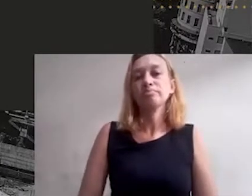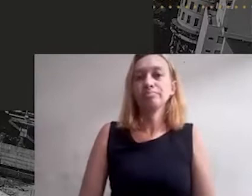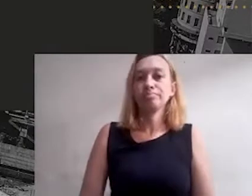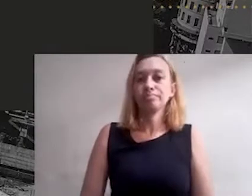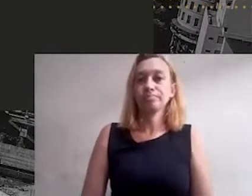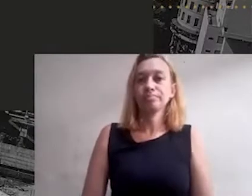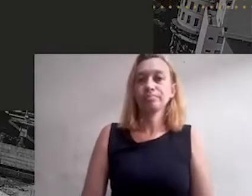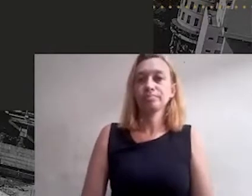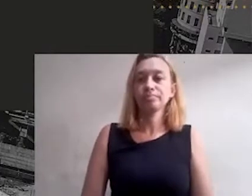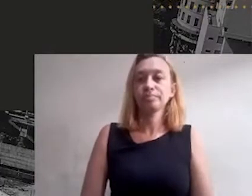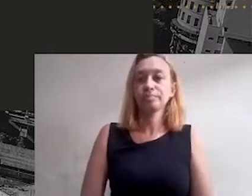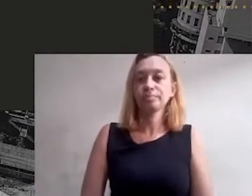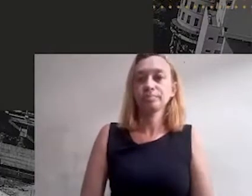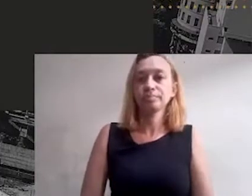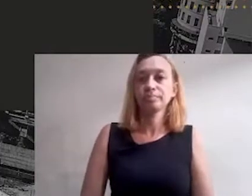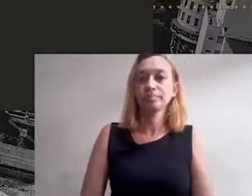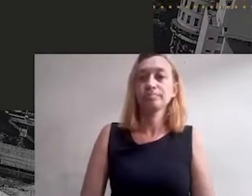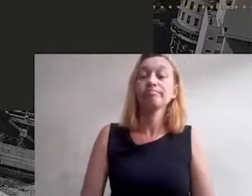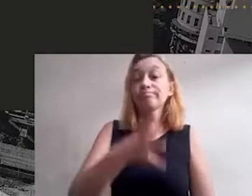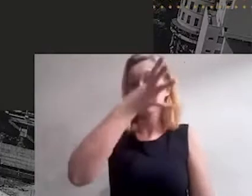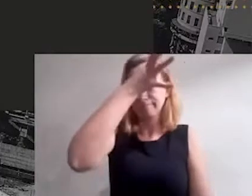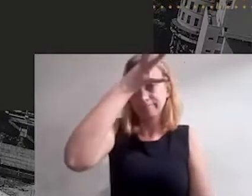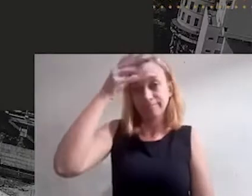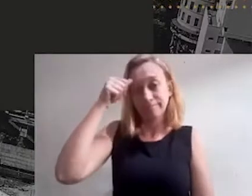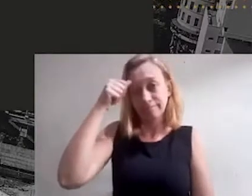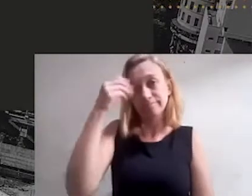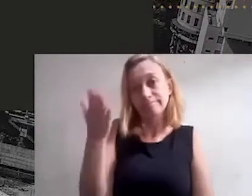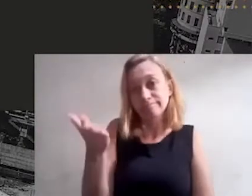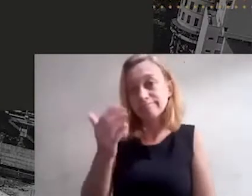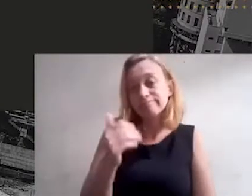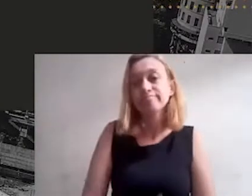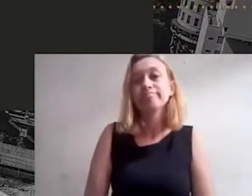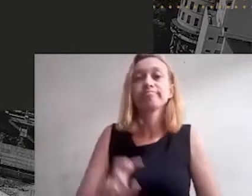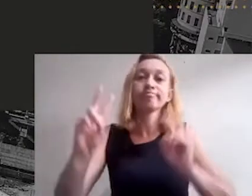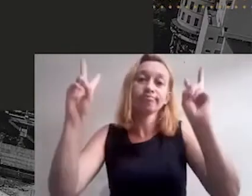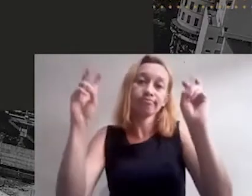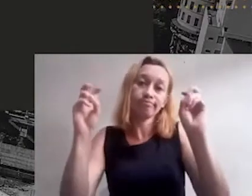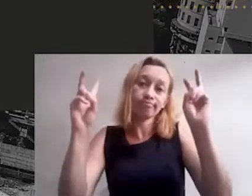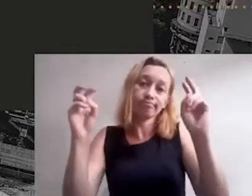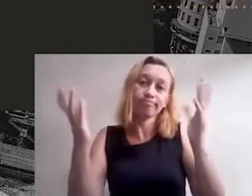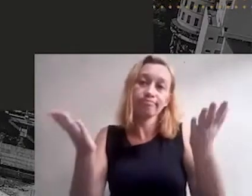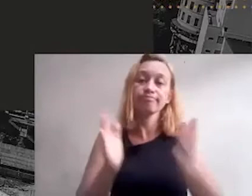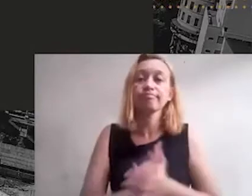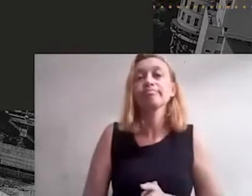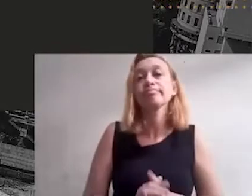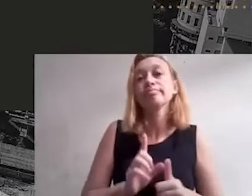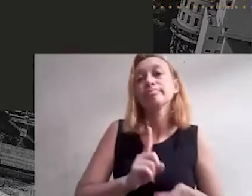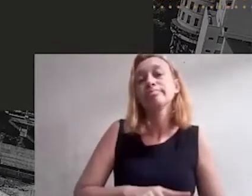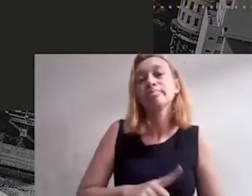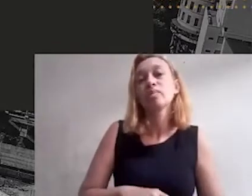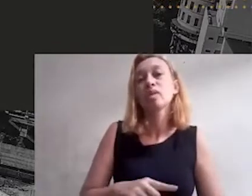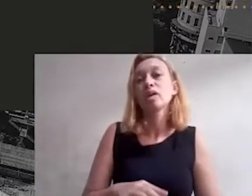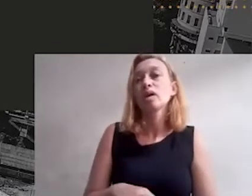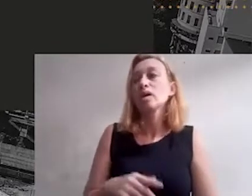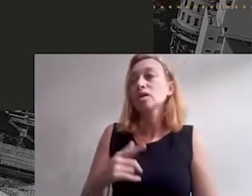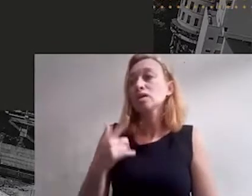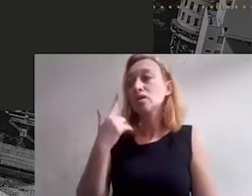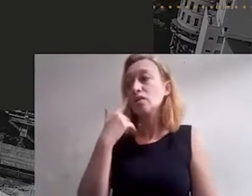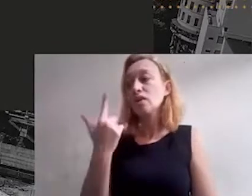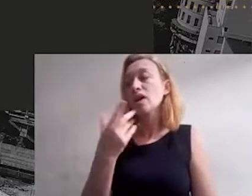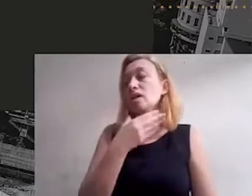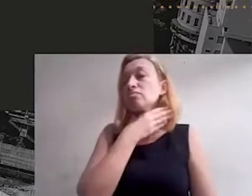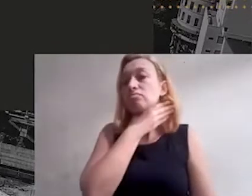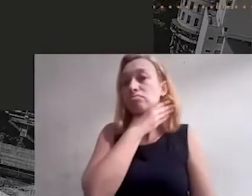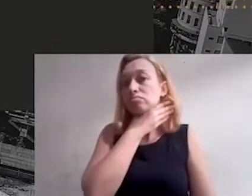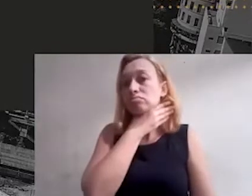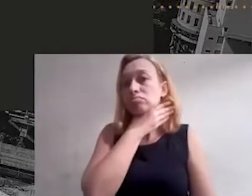A situação da Amazônia é uma situação muito paradoxal nesse momento. Por um lado, a gente vive a maior crise dos últimos tempos,